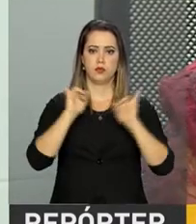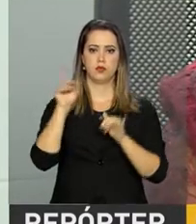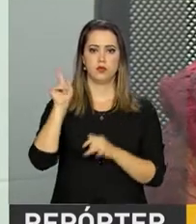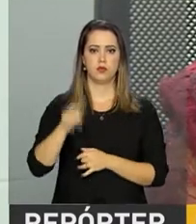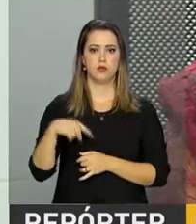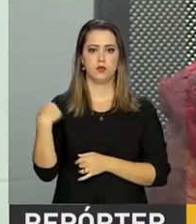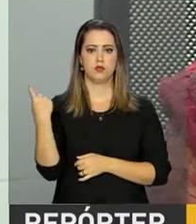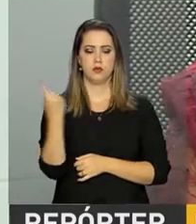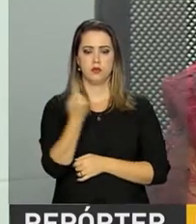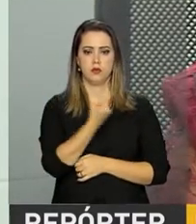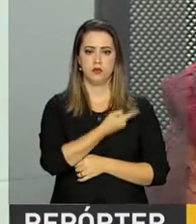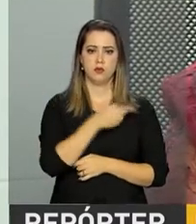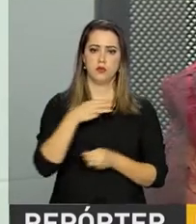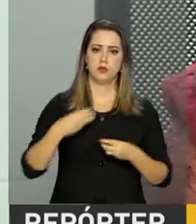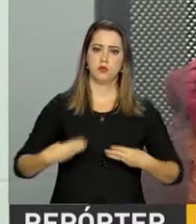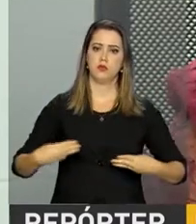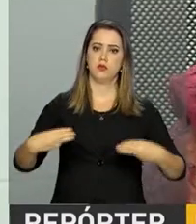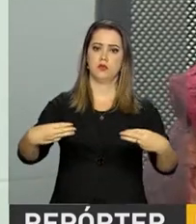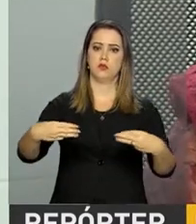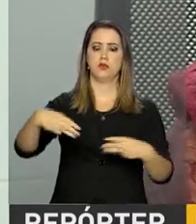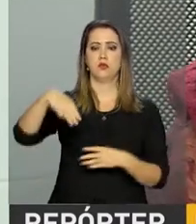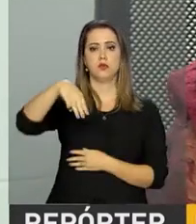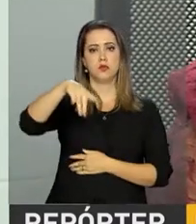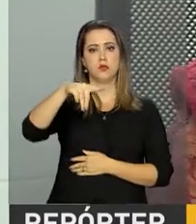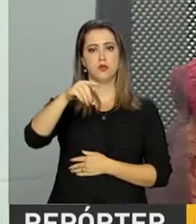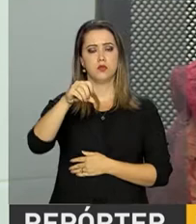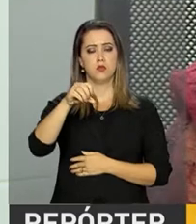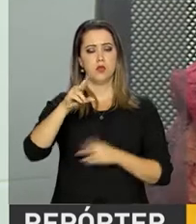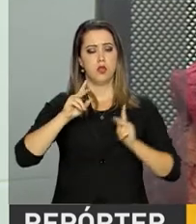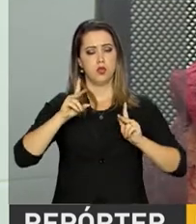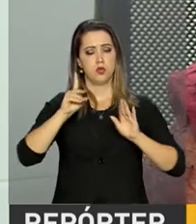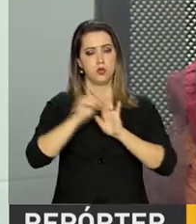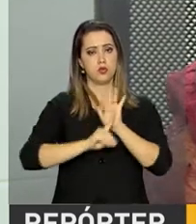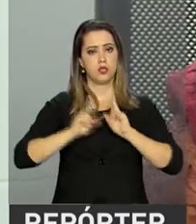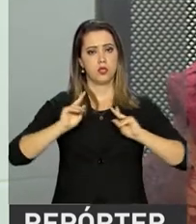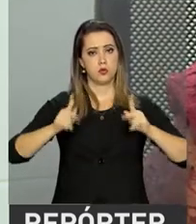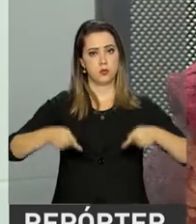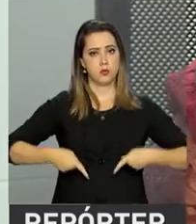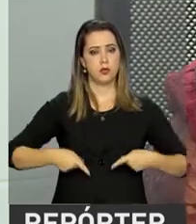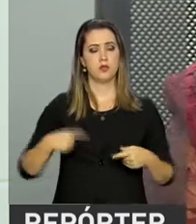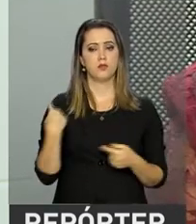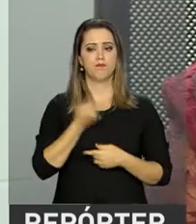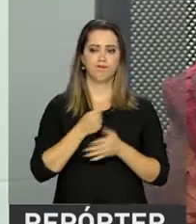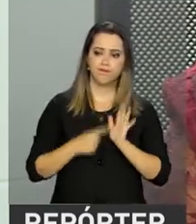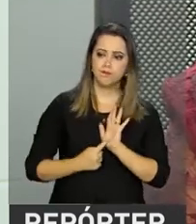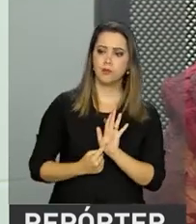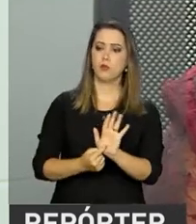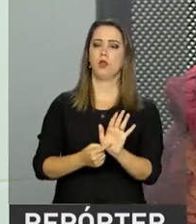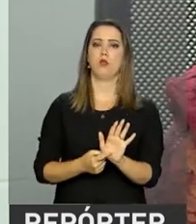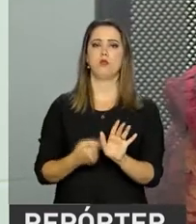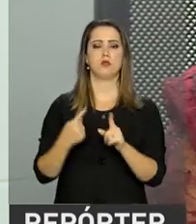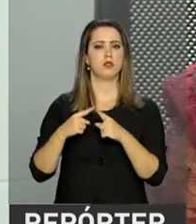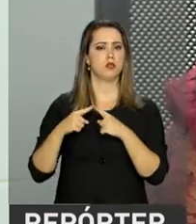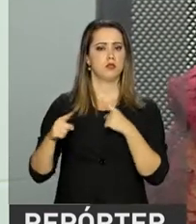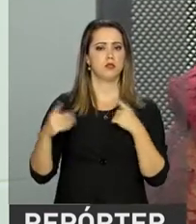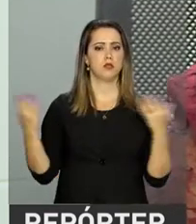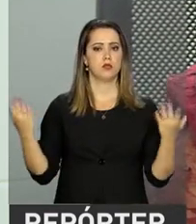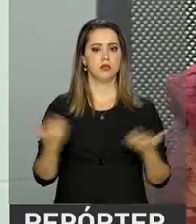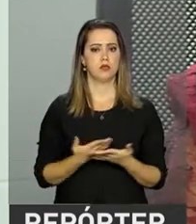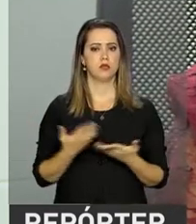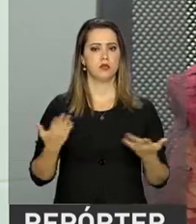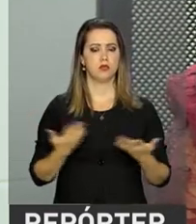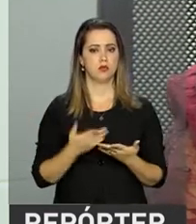nós enquanto ministério dos direitos humanos nos manifestarmos contra a um momento que está se